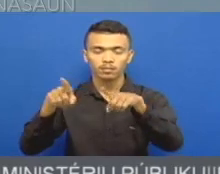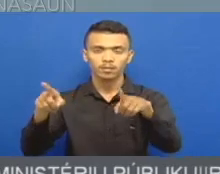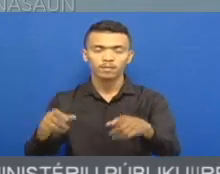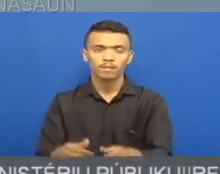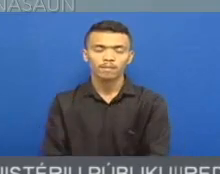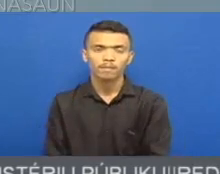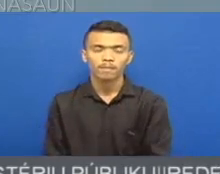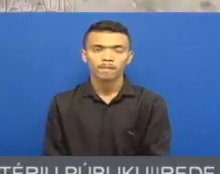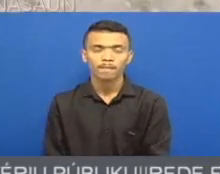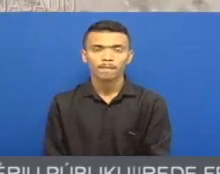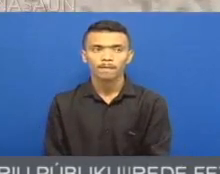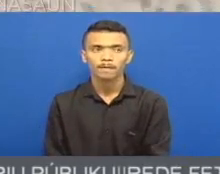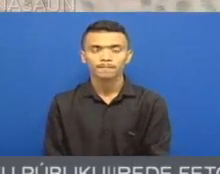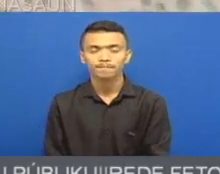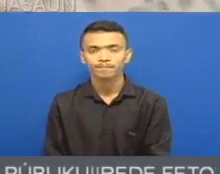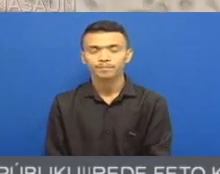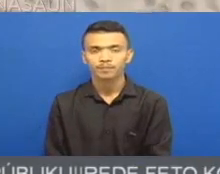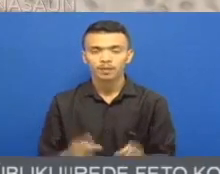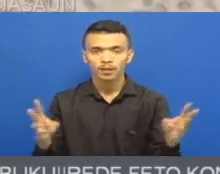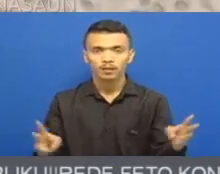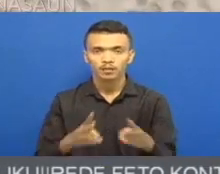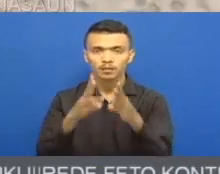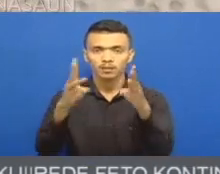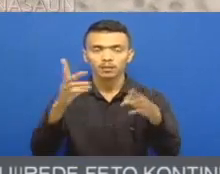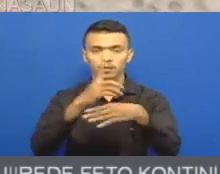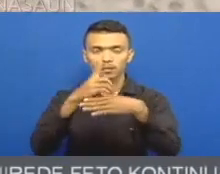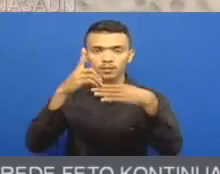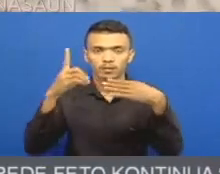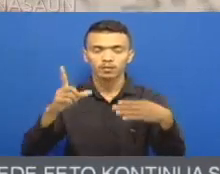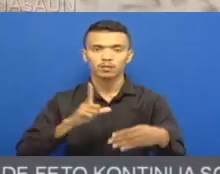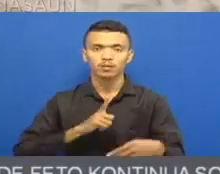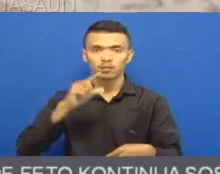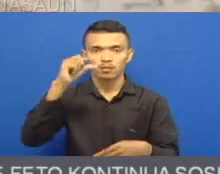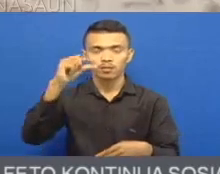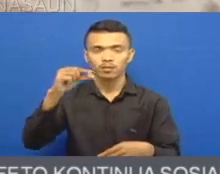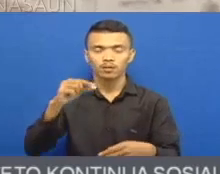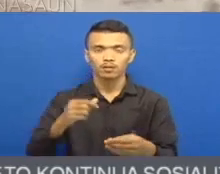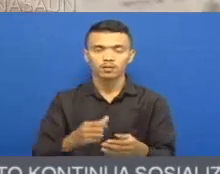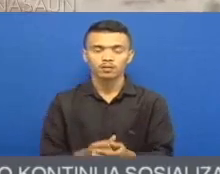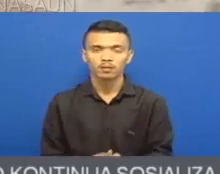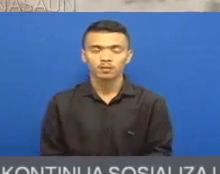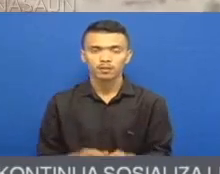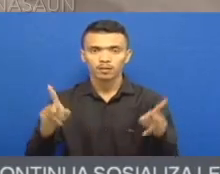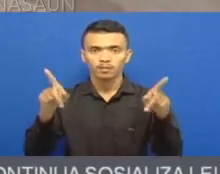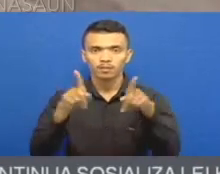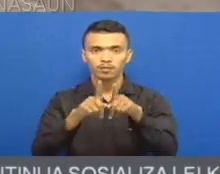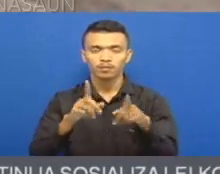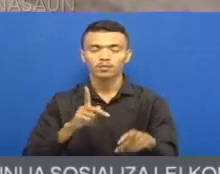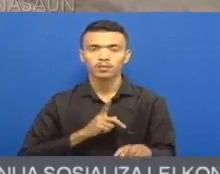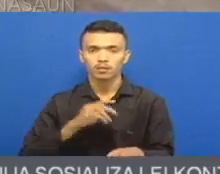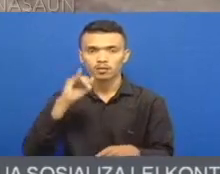liga baya suku namane estrada direção Dailari Tecnomata Laga to darenafa suku afasa posto administrativo